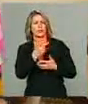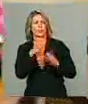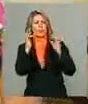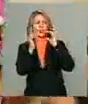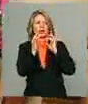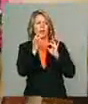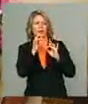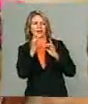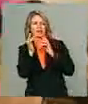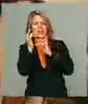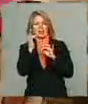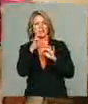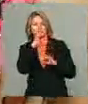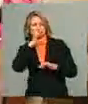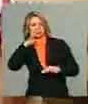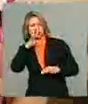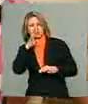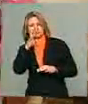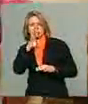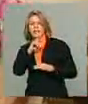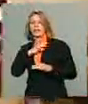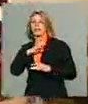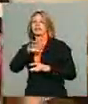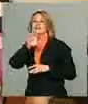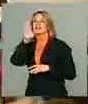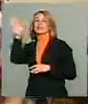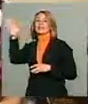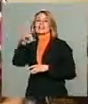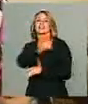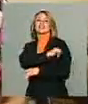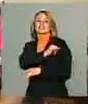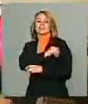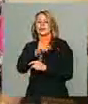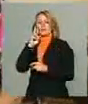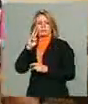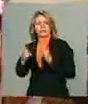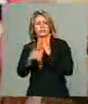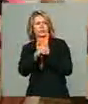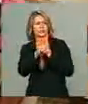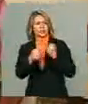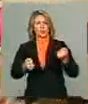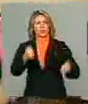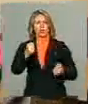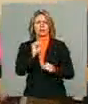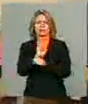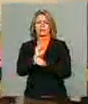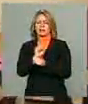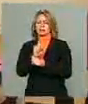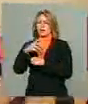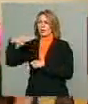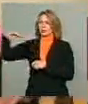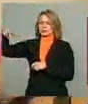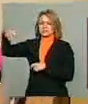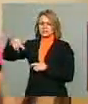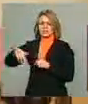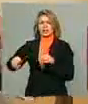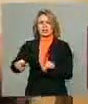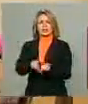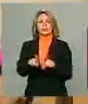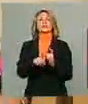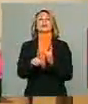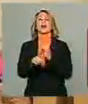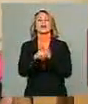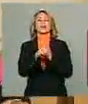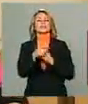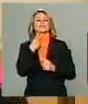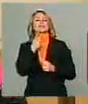eu morava na praça tirade na brod aquela coisa carro Carrão dela parado não eu aí deci digo quer dier eu tô indo